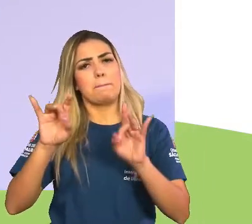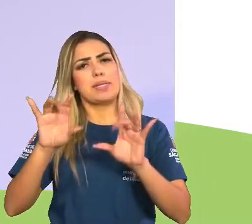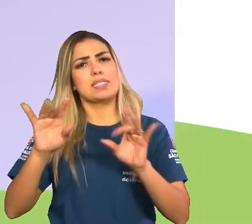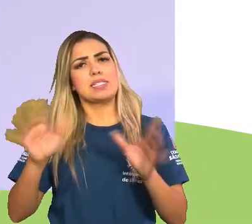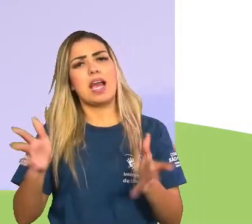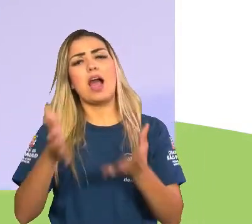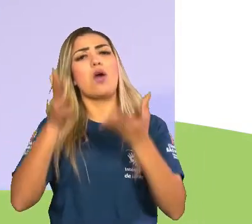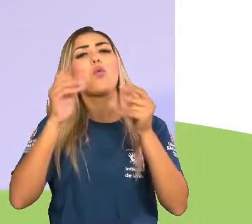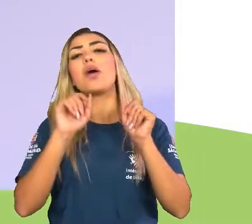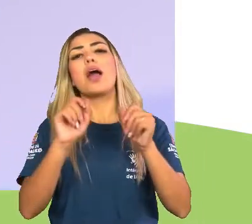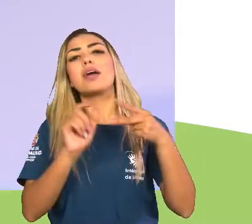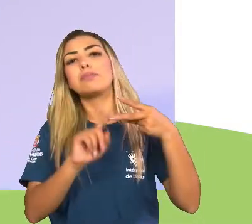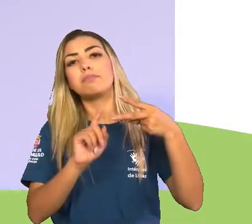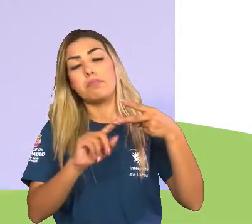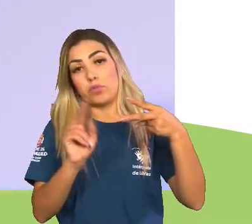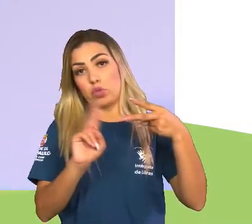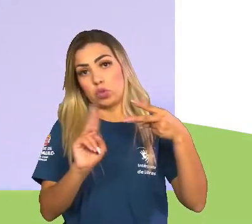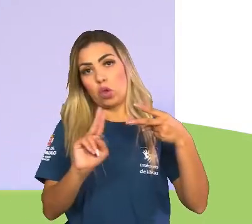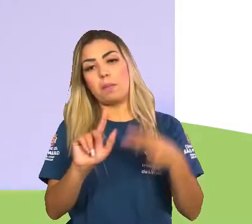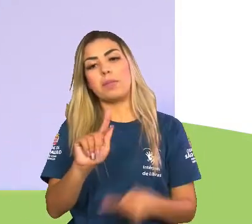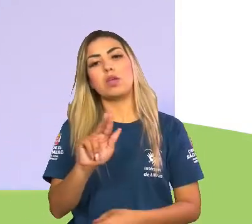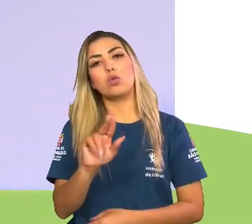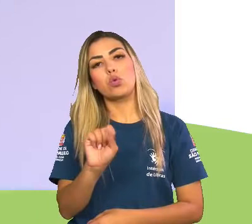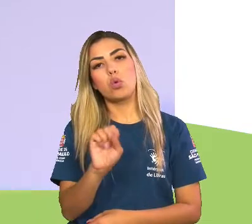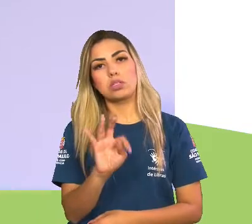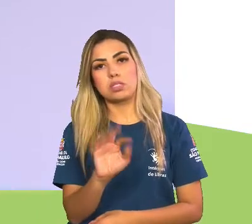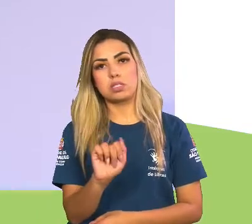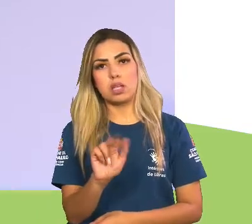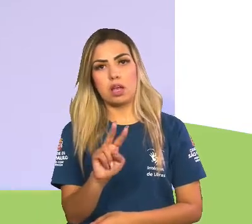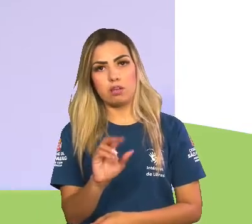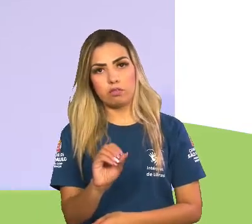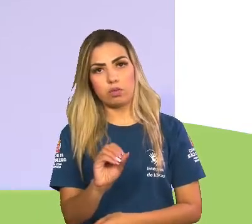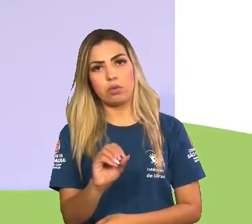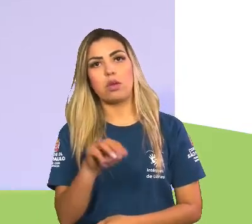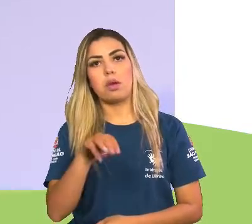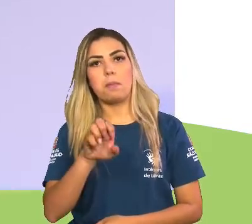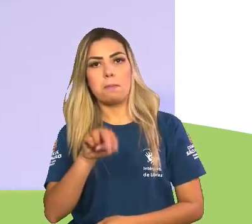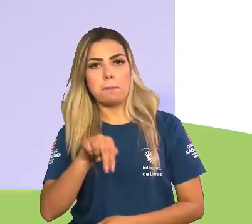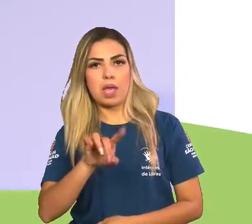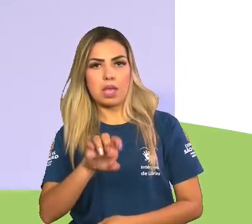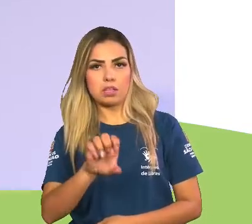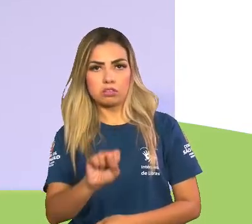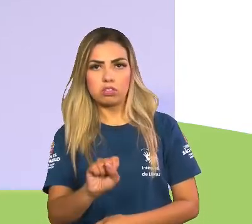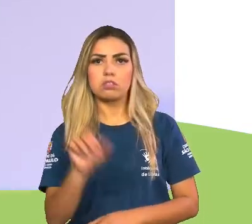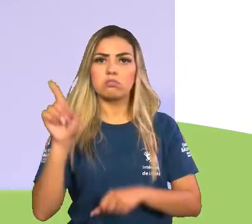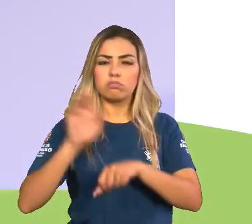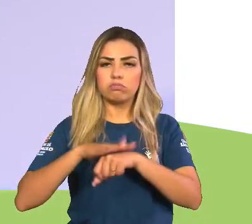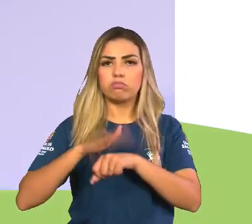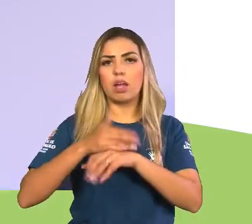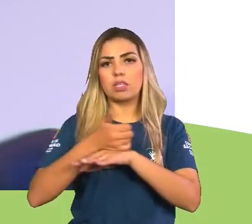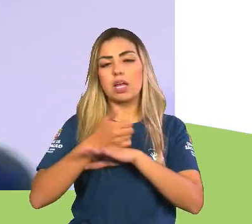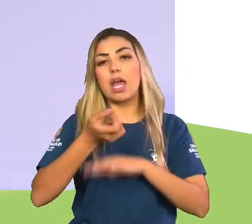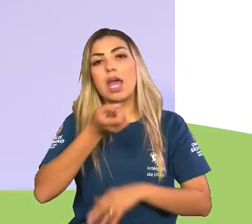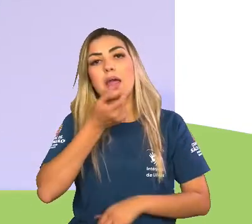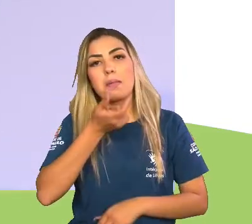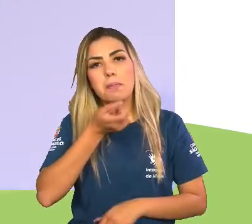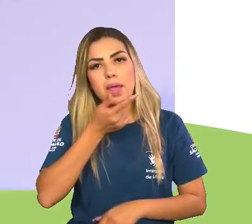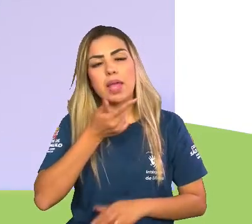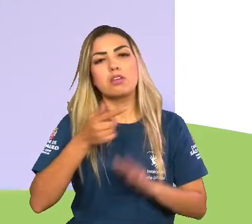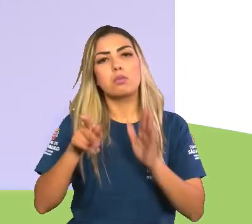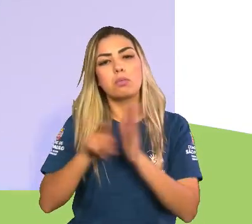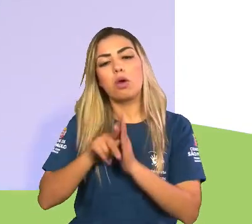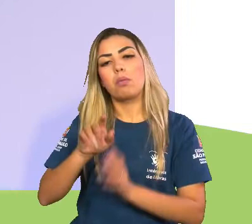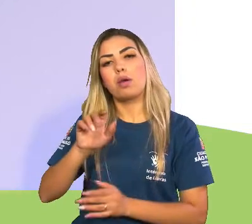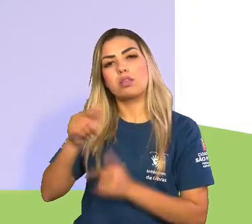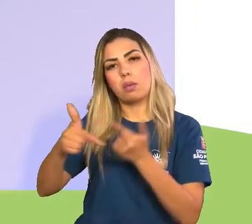noite, Gustavo Mendes, gerente geral de medicamentos e produtos biológicos da Agência Nacional de Vigilância Sanitária, a